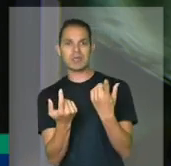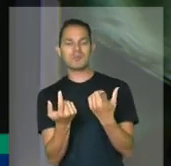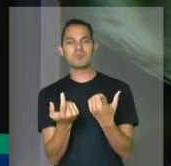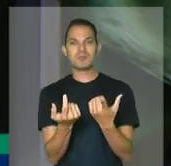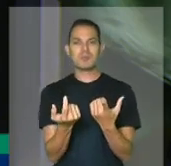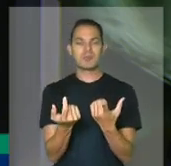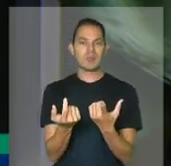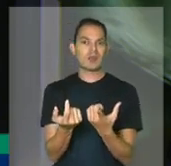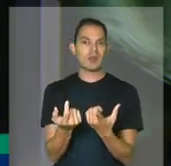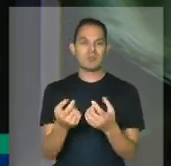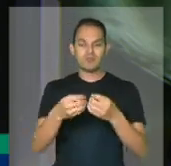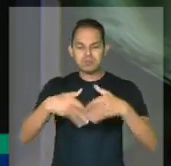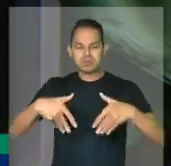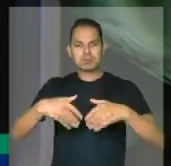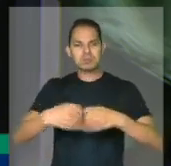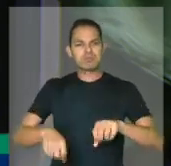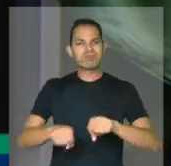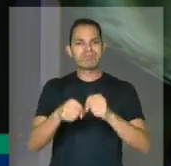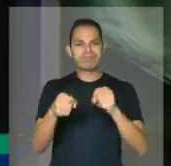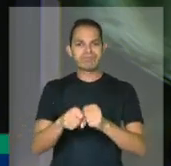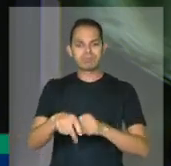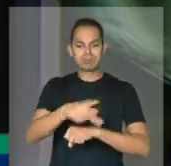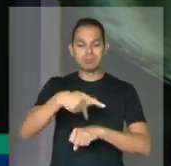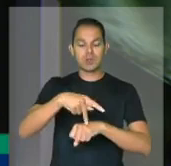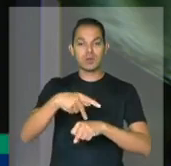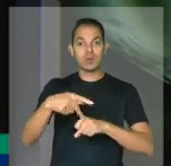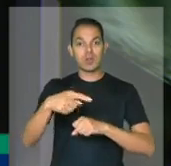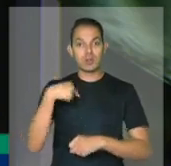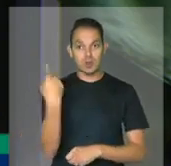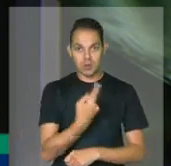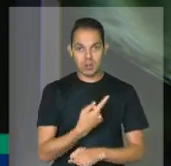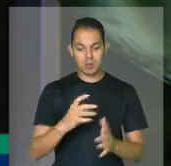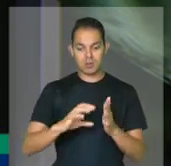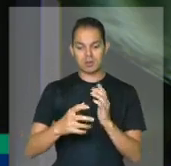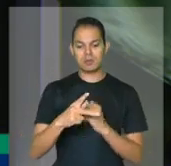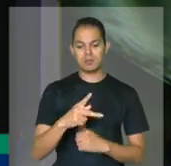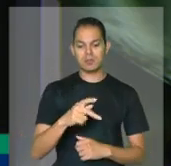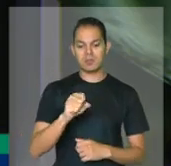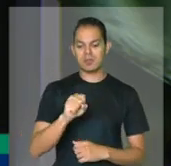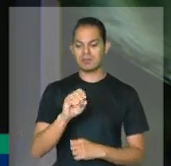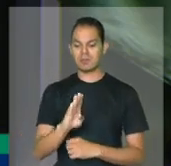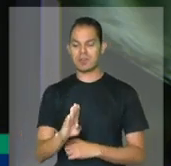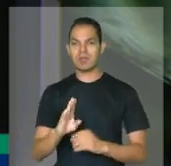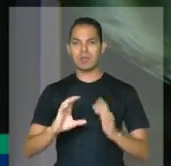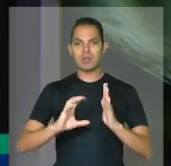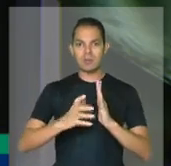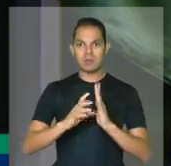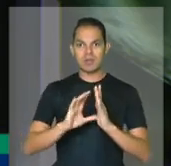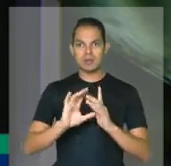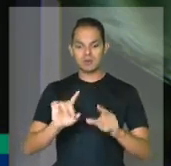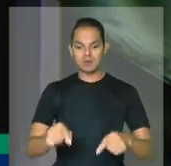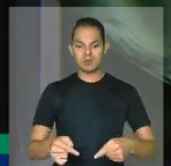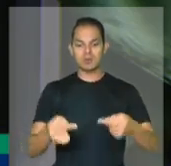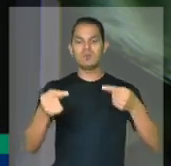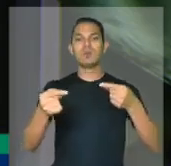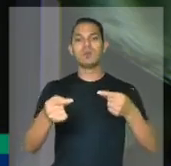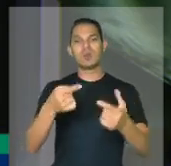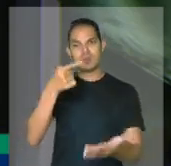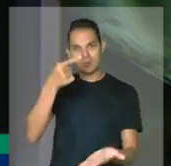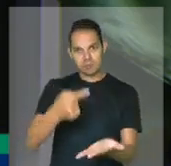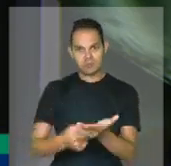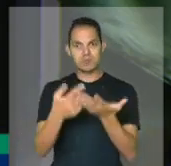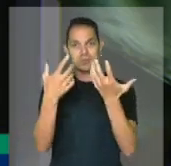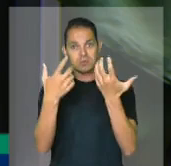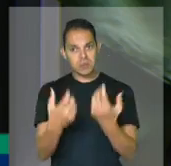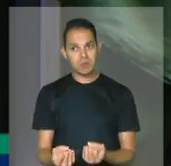tragédia que o nosso país está vivendo. Nós do PSB, dos partidos que compõem a oposição, assumimos